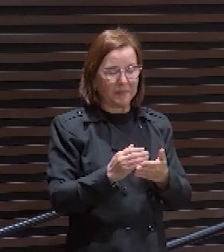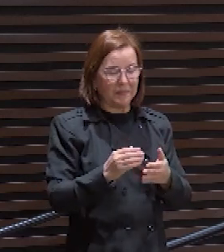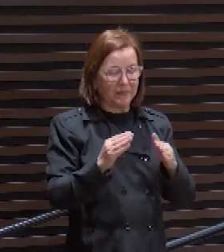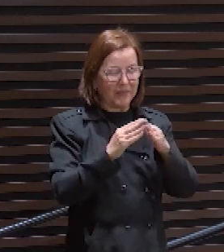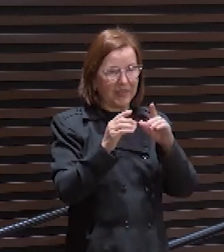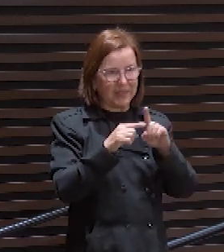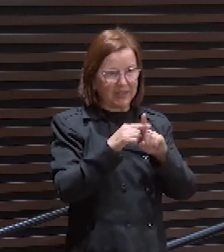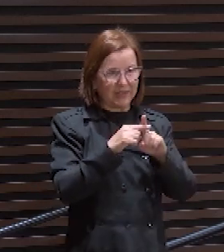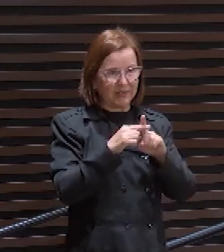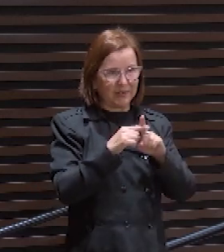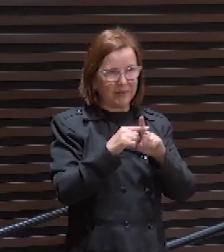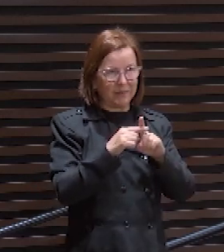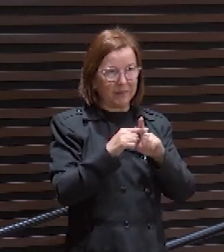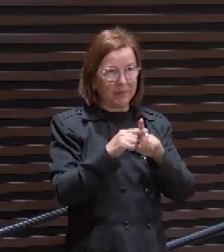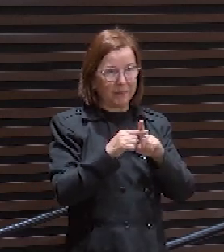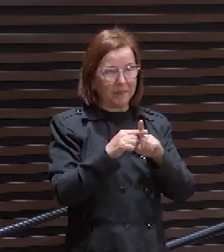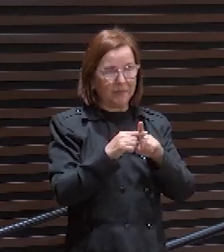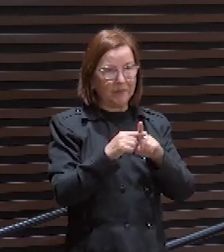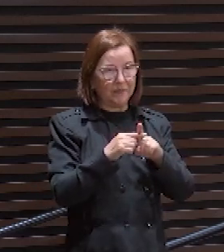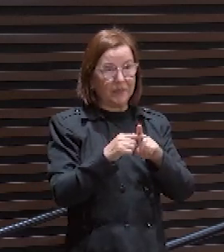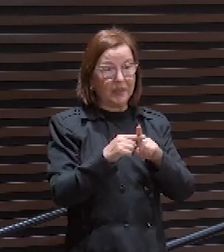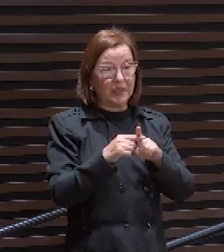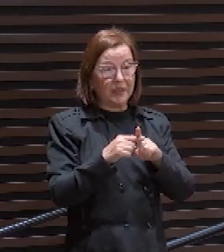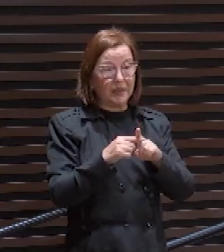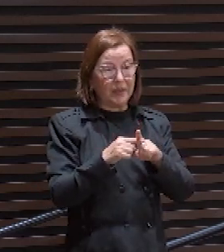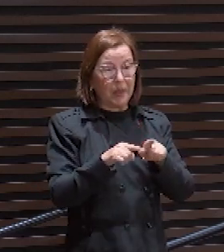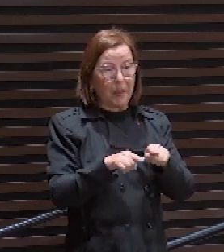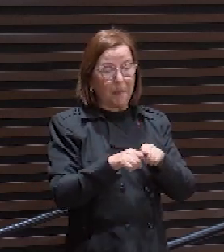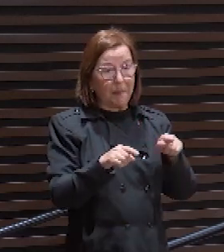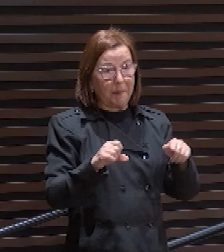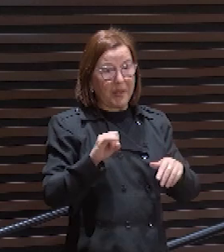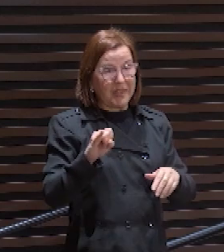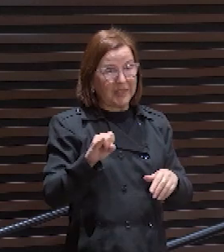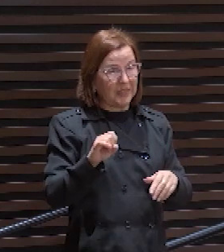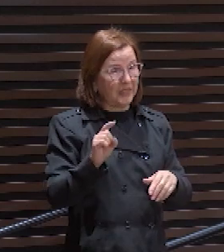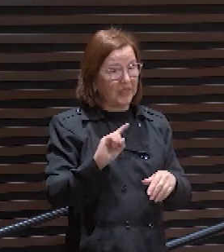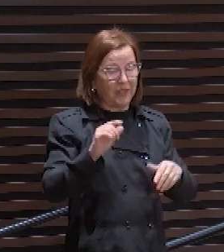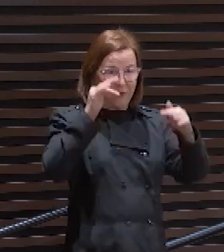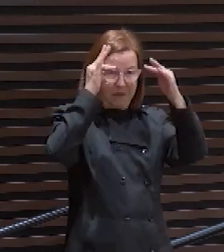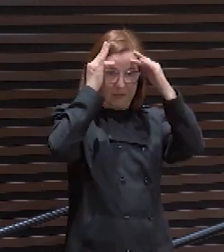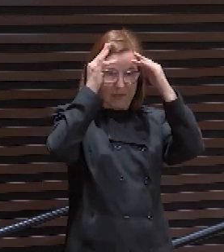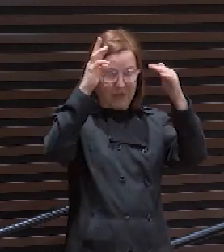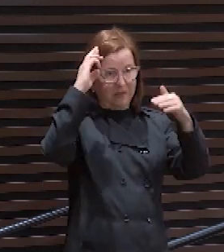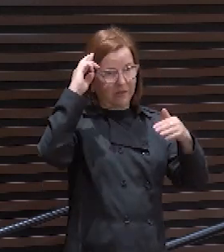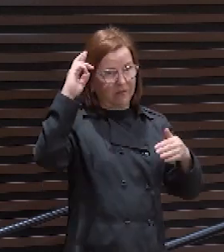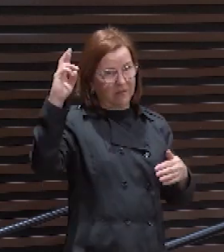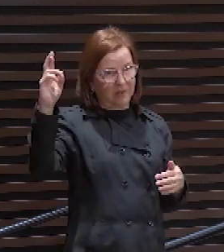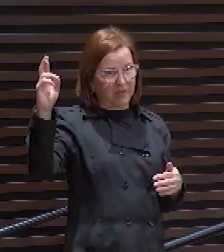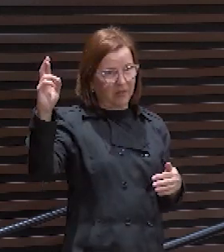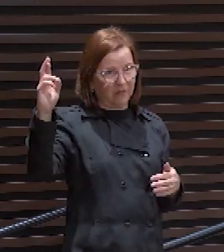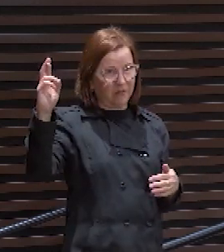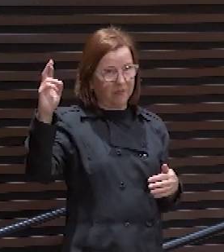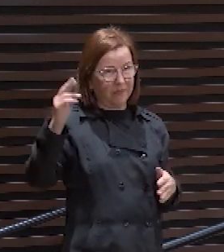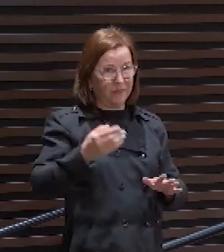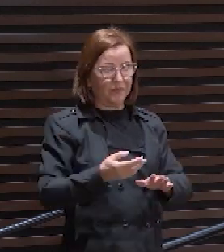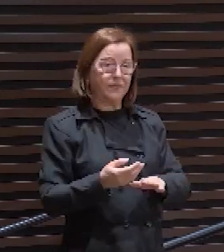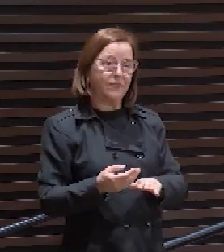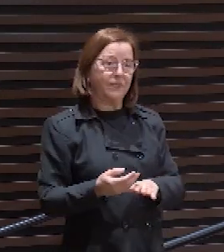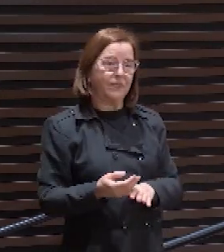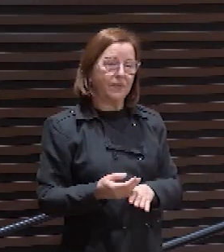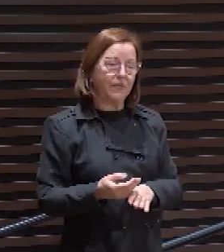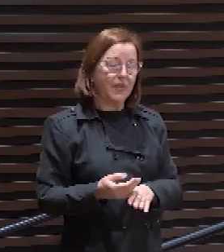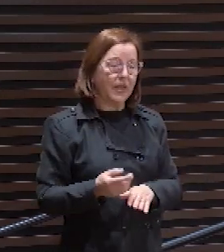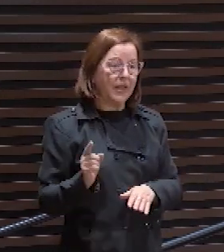somos fiéis a Ele, ficamos alheios à nossa vocação celestial de refletirmos a glória e a grandeza de Deus neste